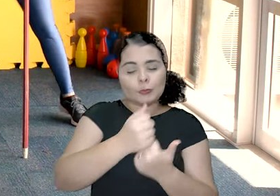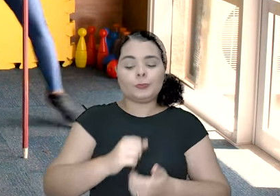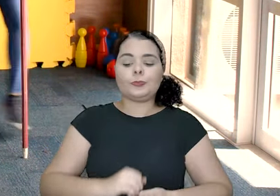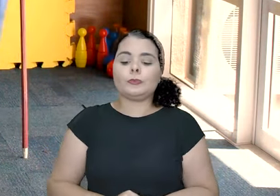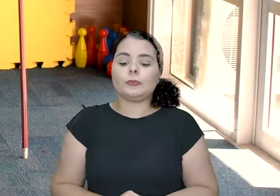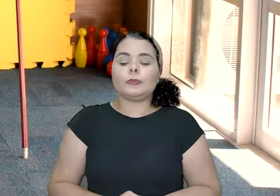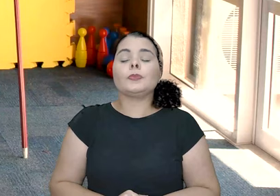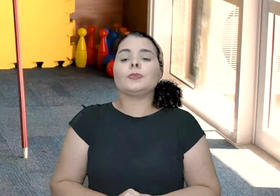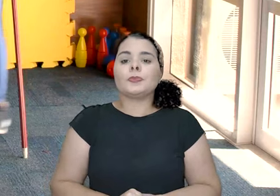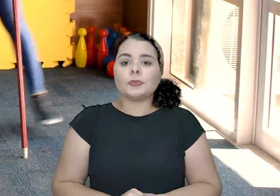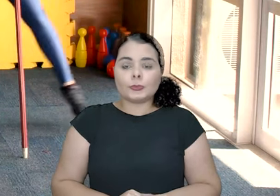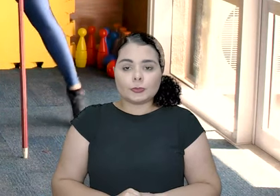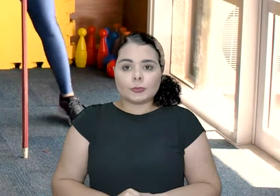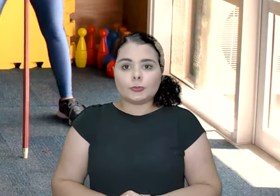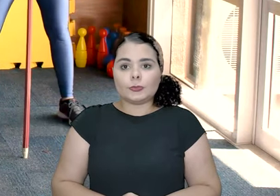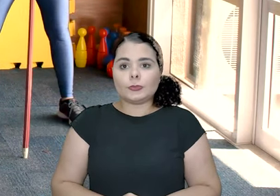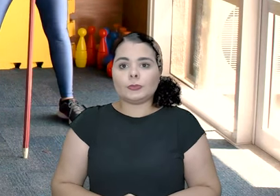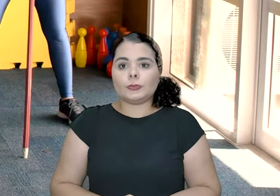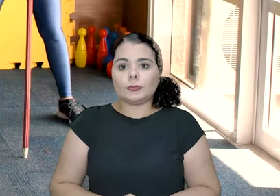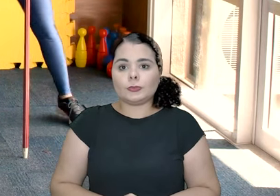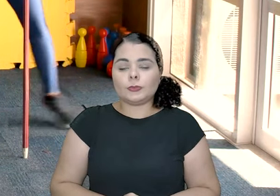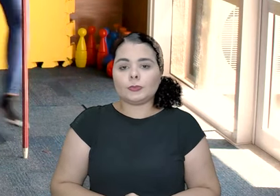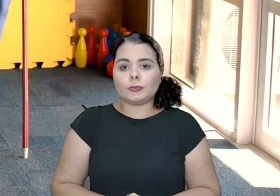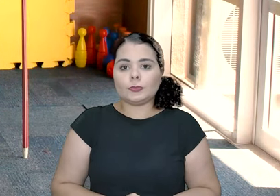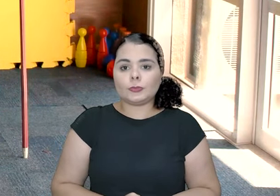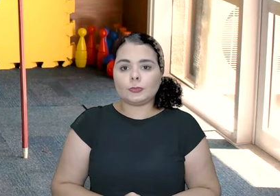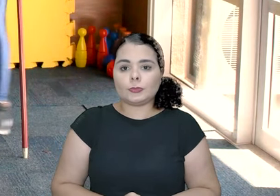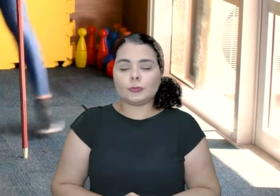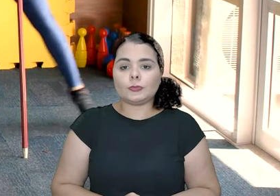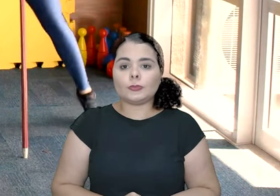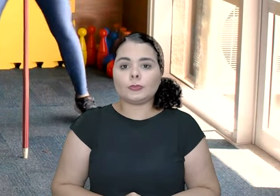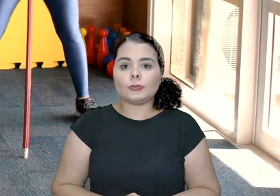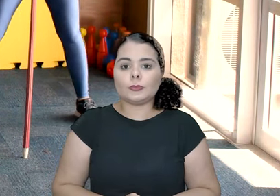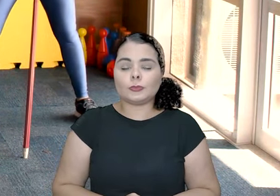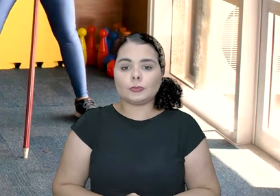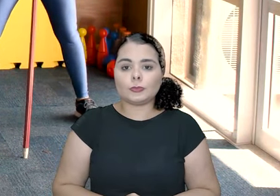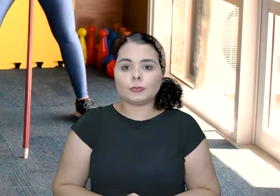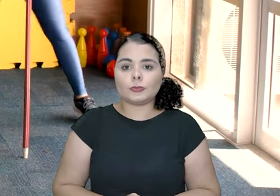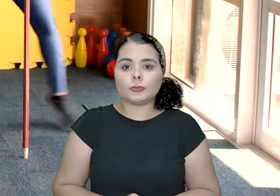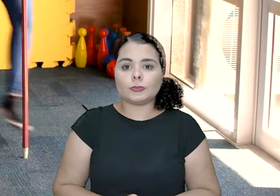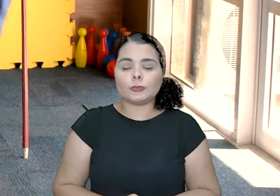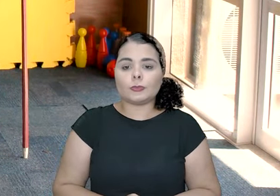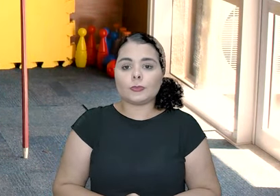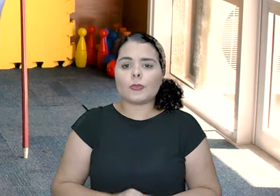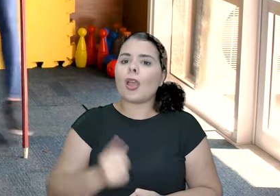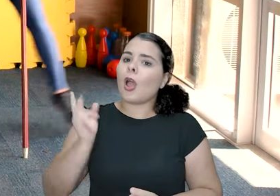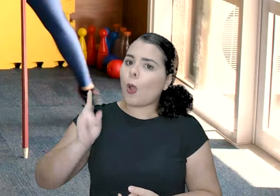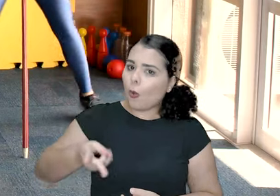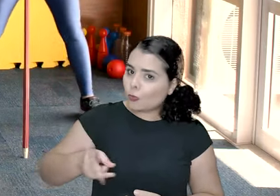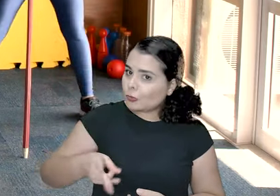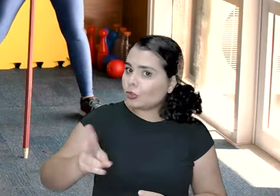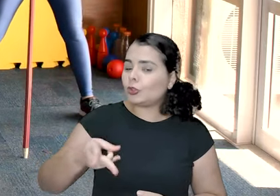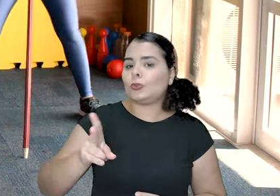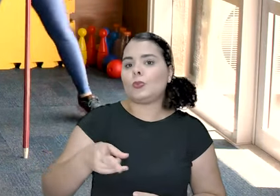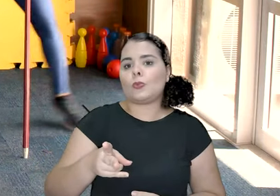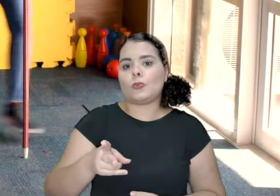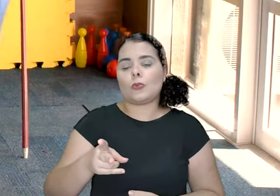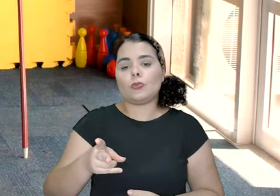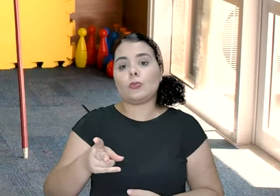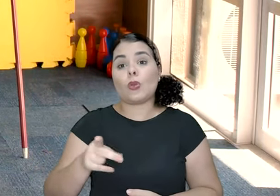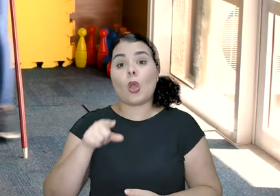volta. Chuta e volta. Chuta e volta. Continua.